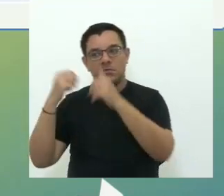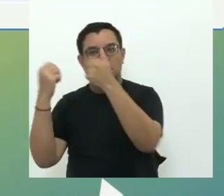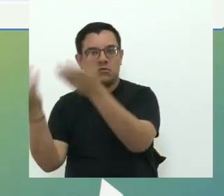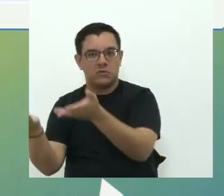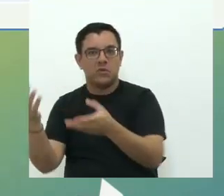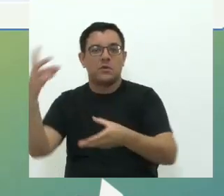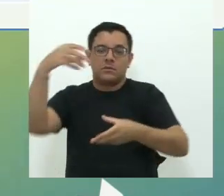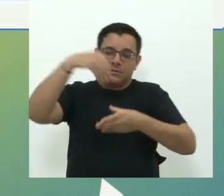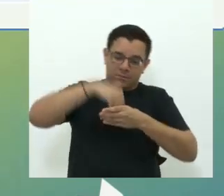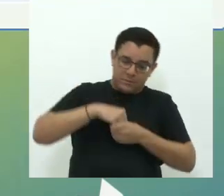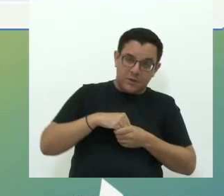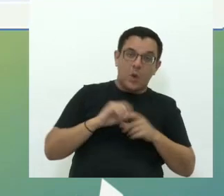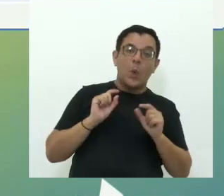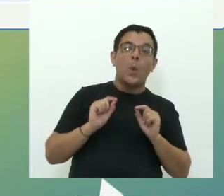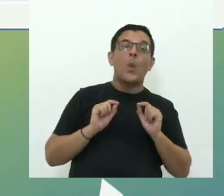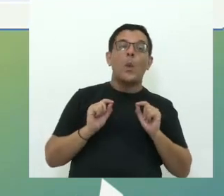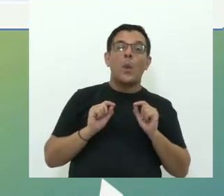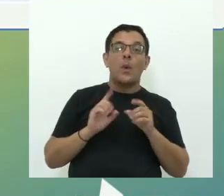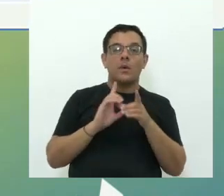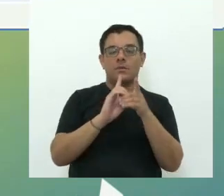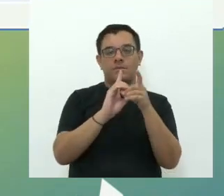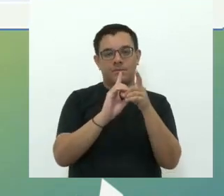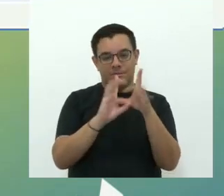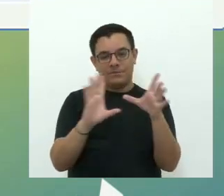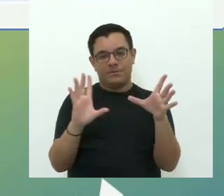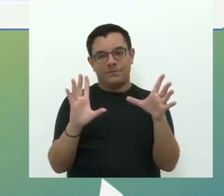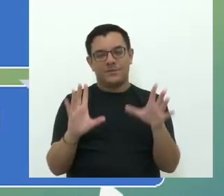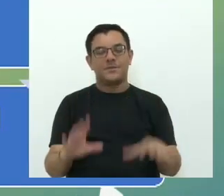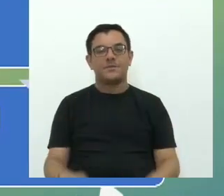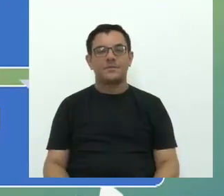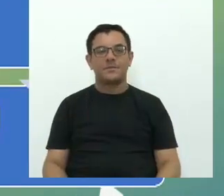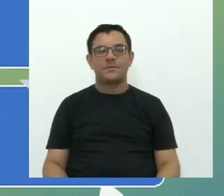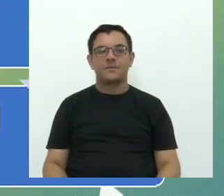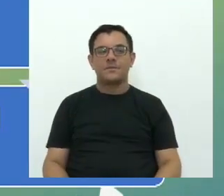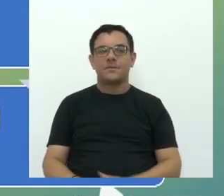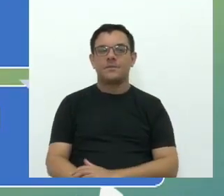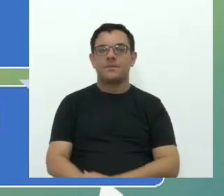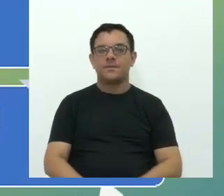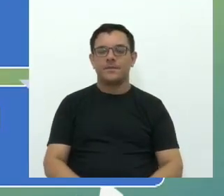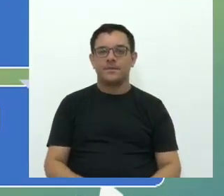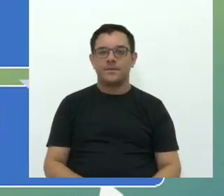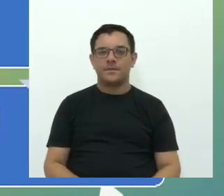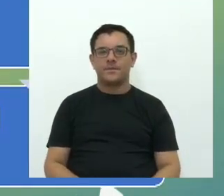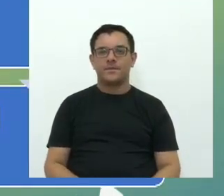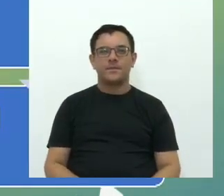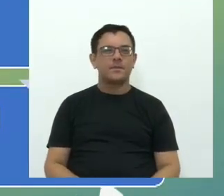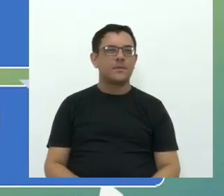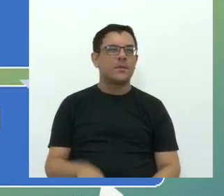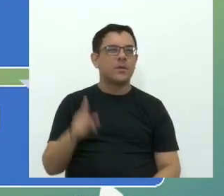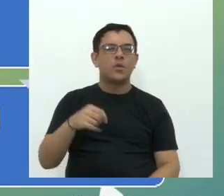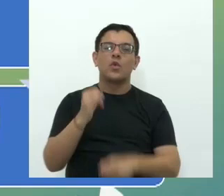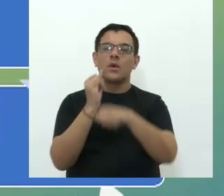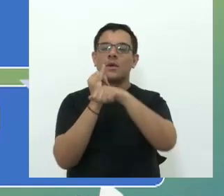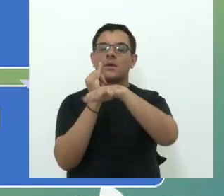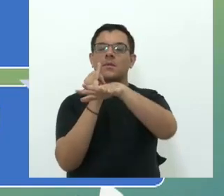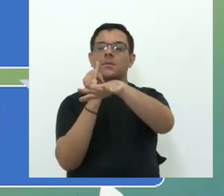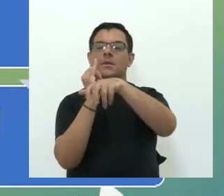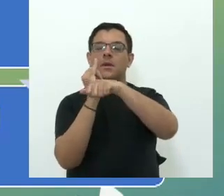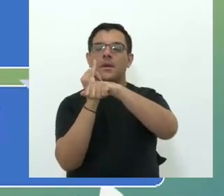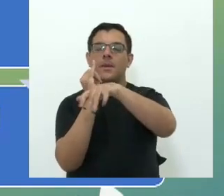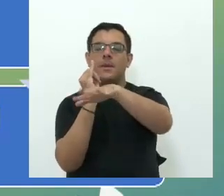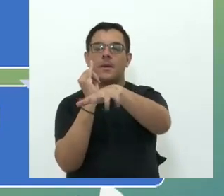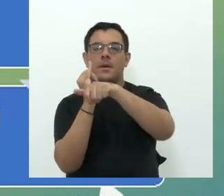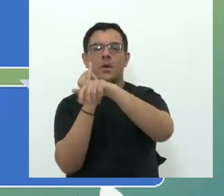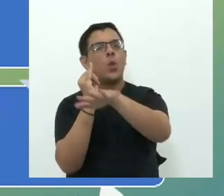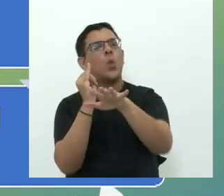estamos dentro do quê da democracia e a imprensa imprensa